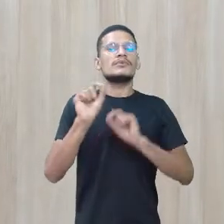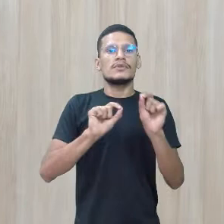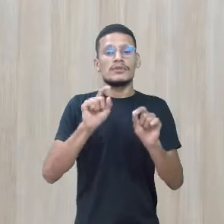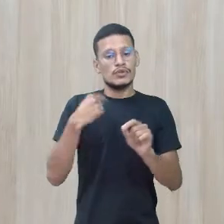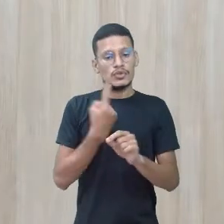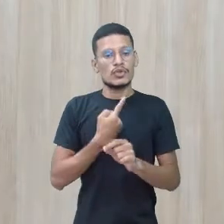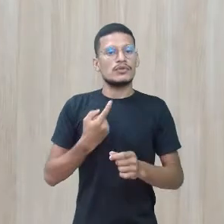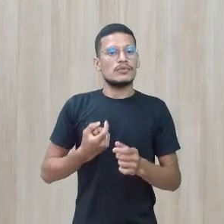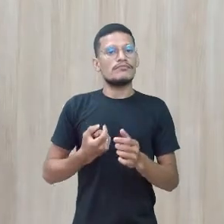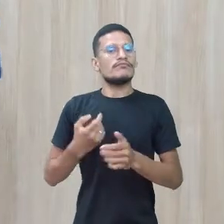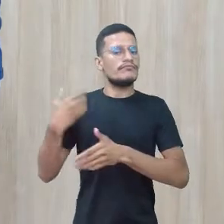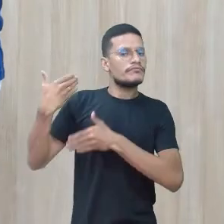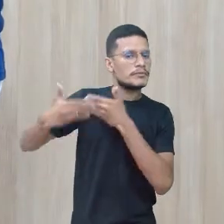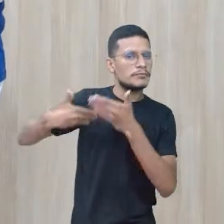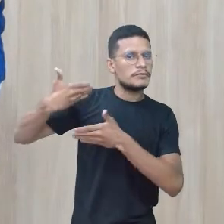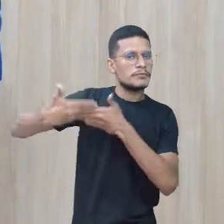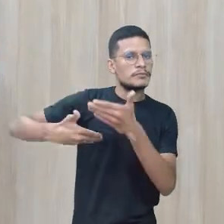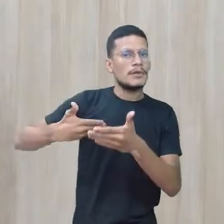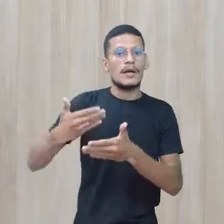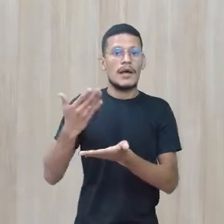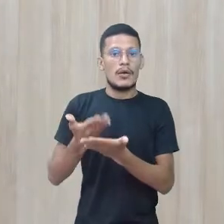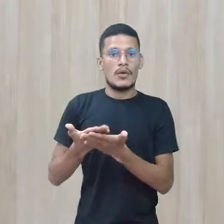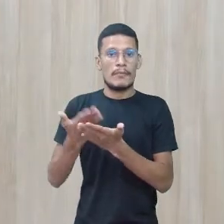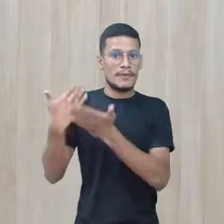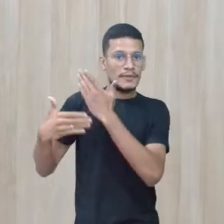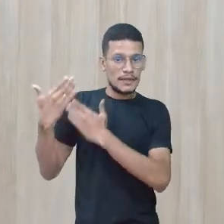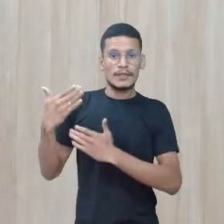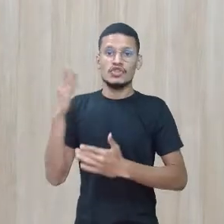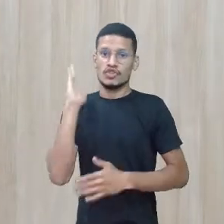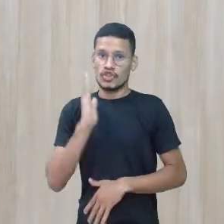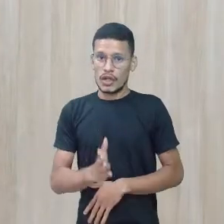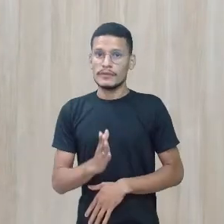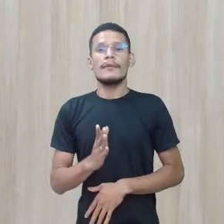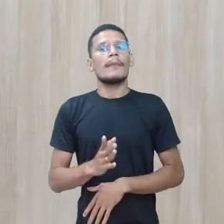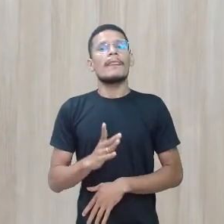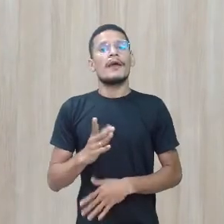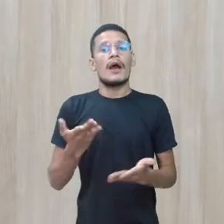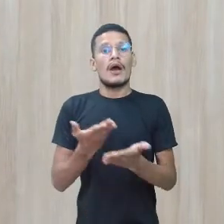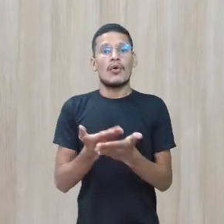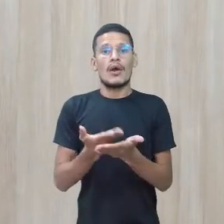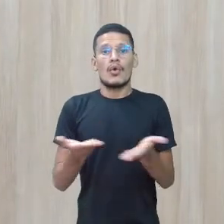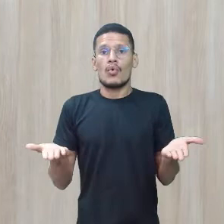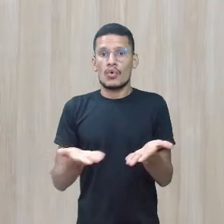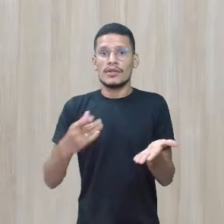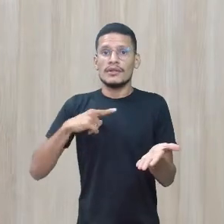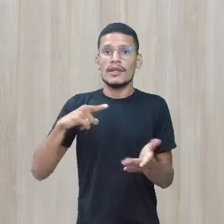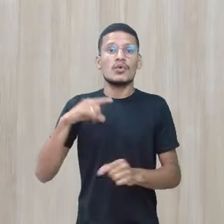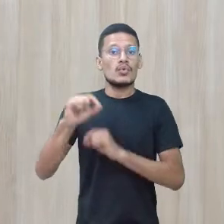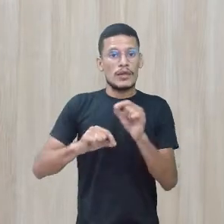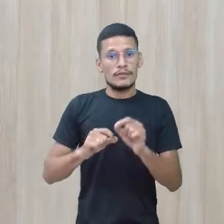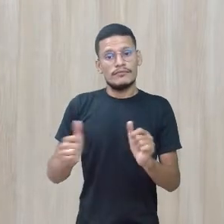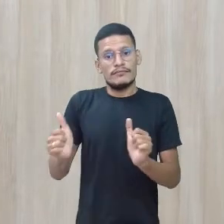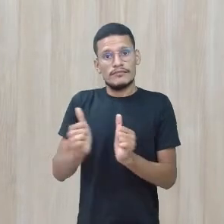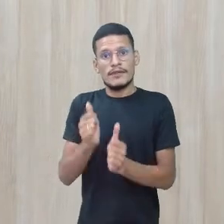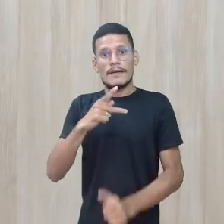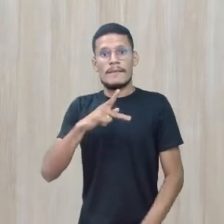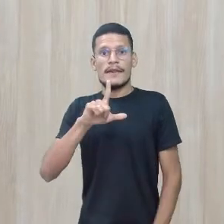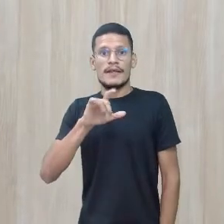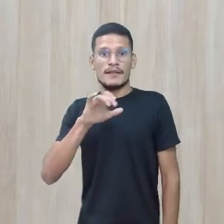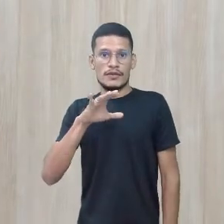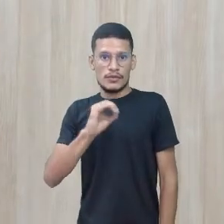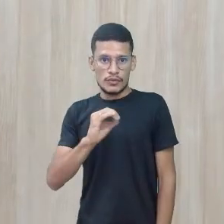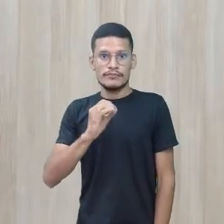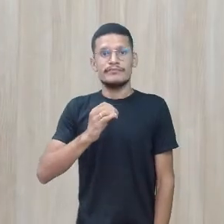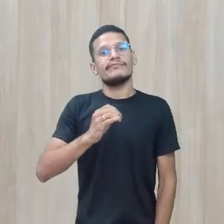vem desenvolvendo desde a aula passada, e para a aula de hoje a gente conta aqui com a ajuda do Plínio,